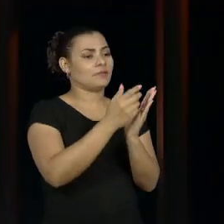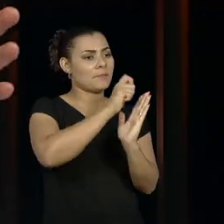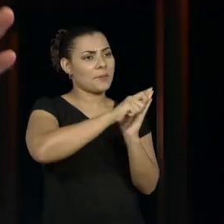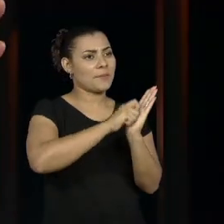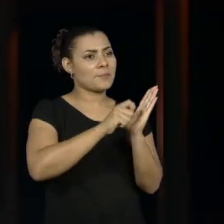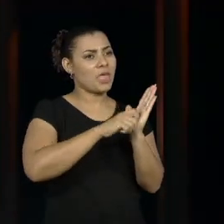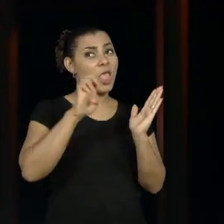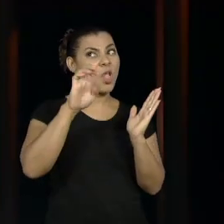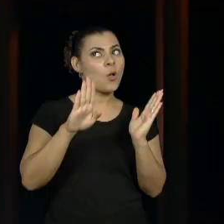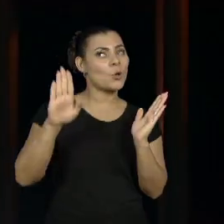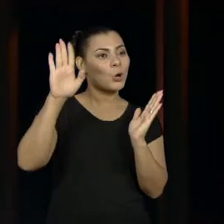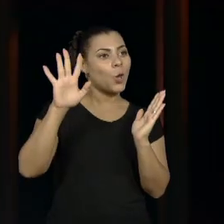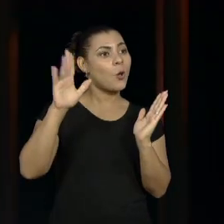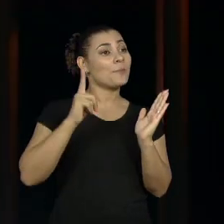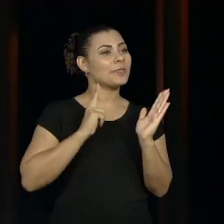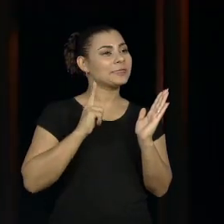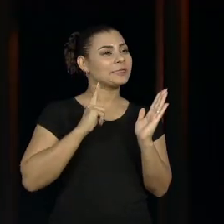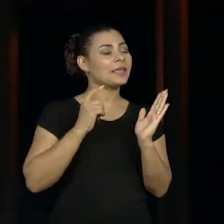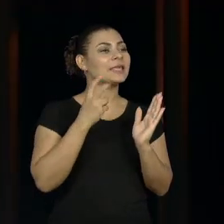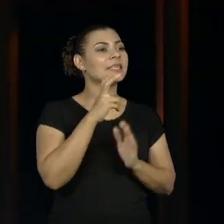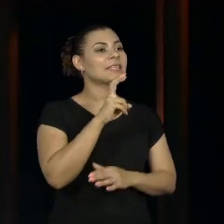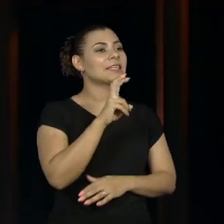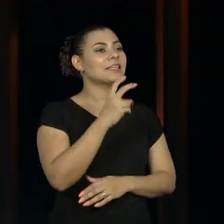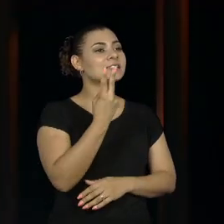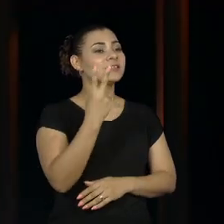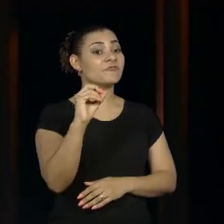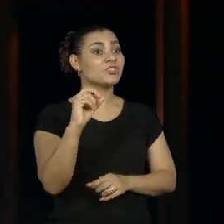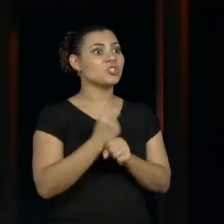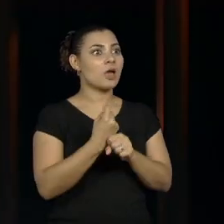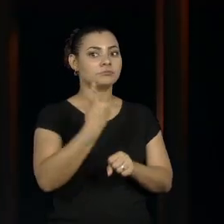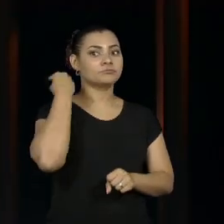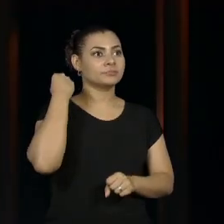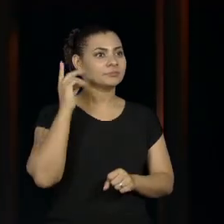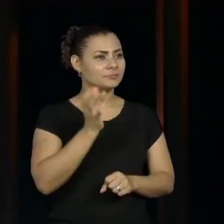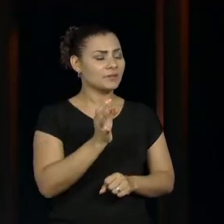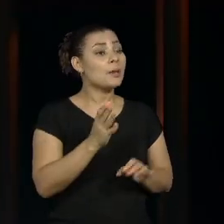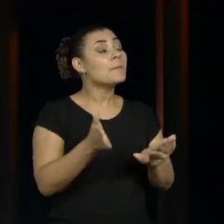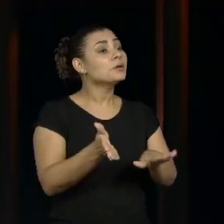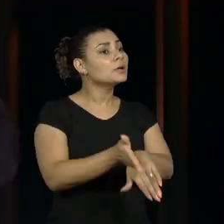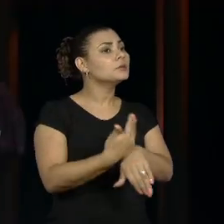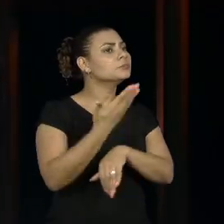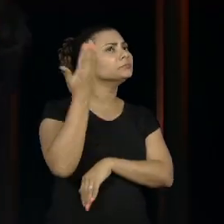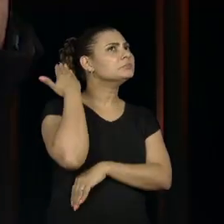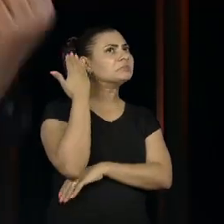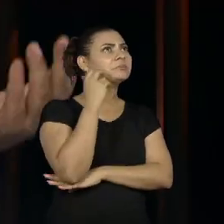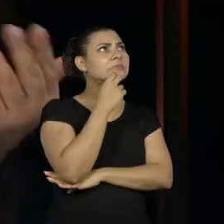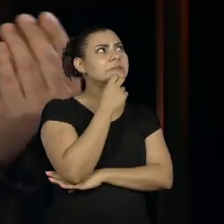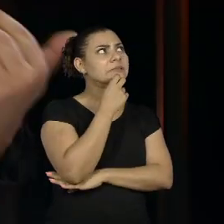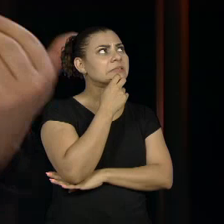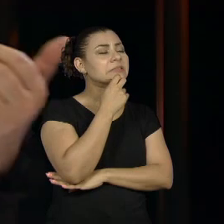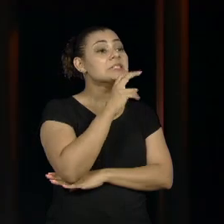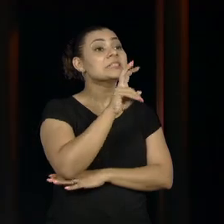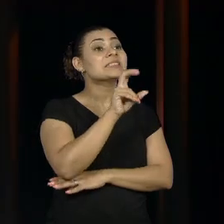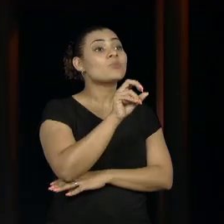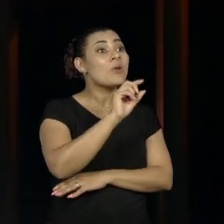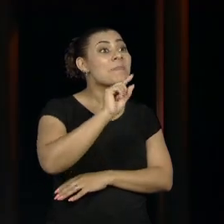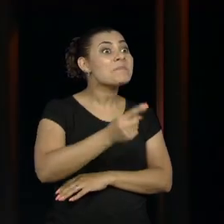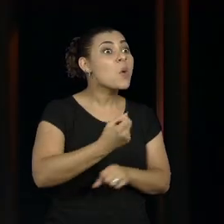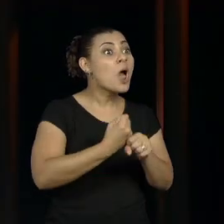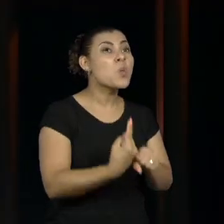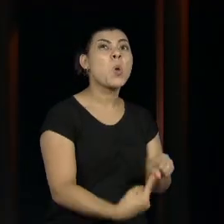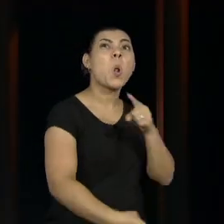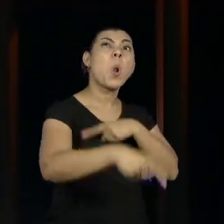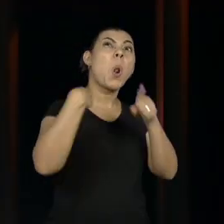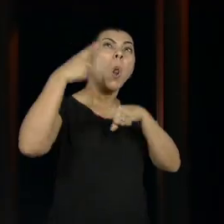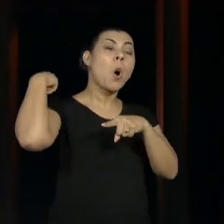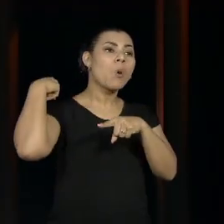europeus tem a isso os 520 anos agora antes né dos 50 mil anos de